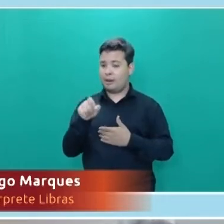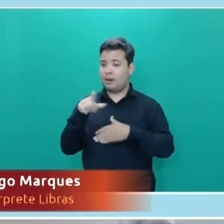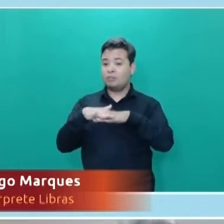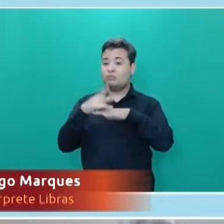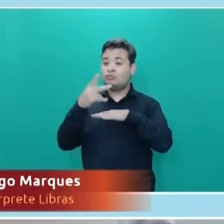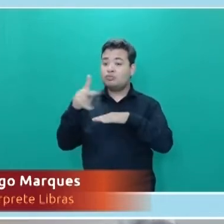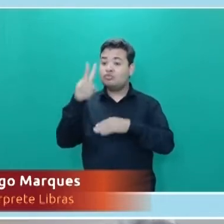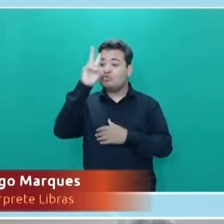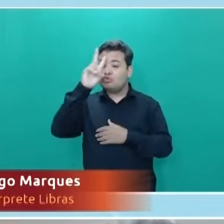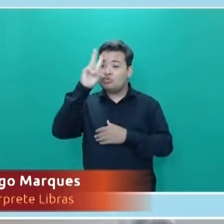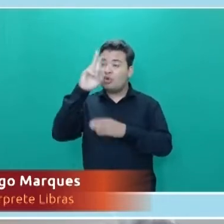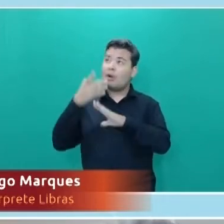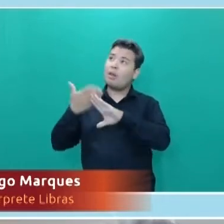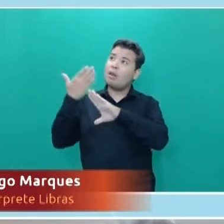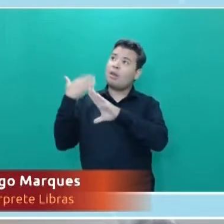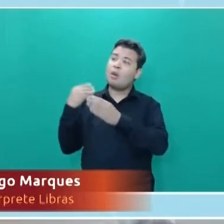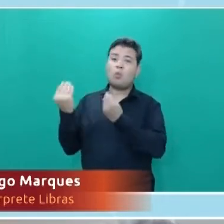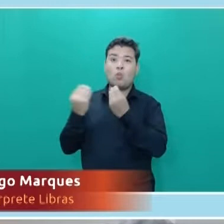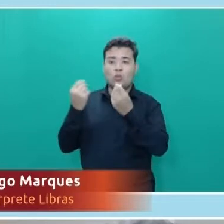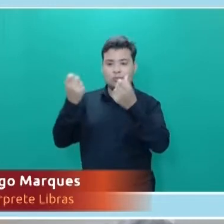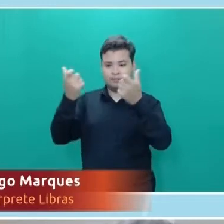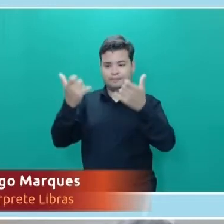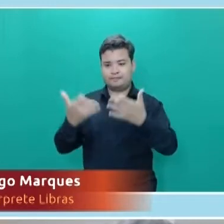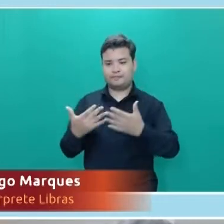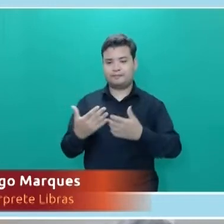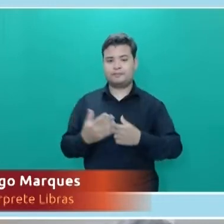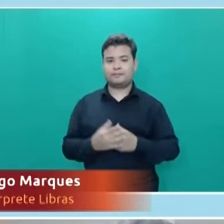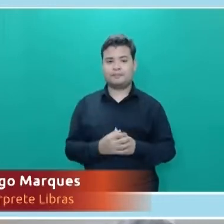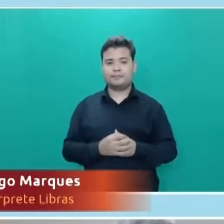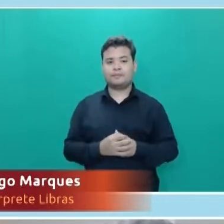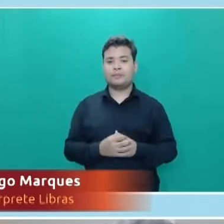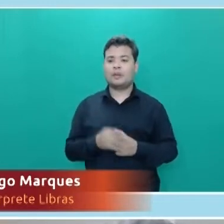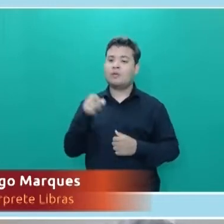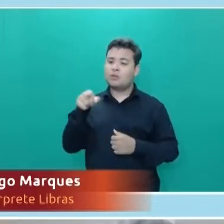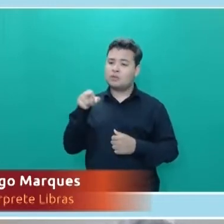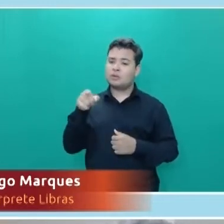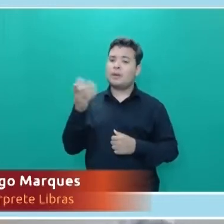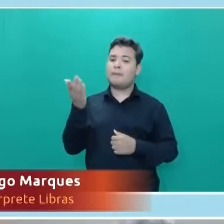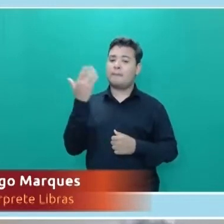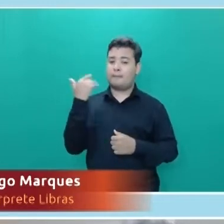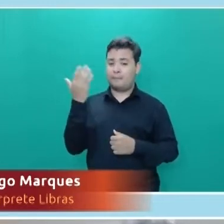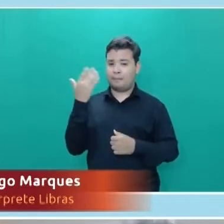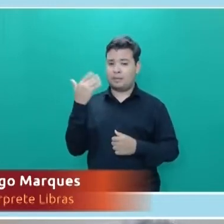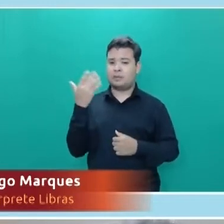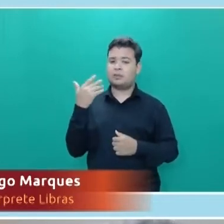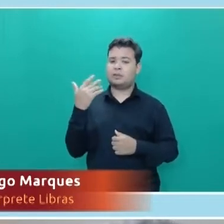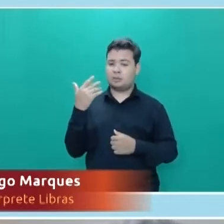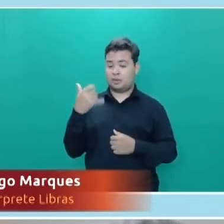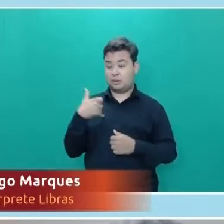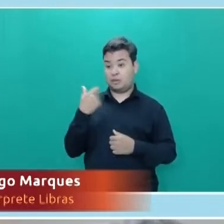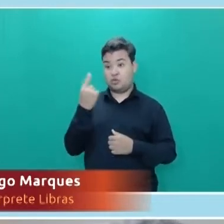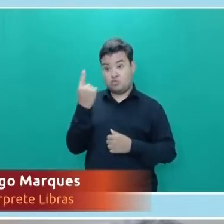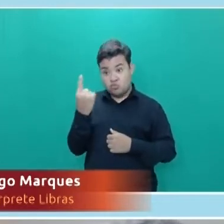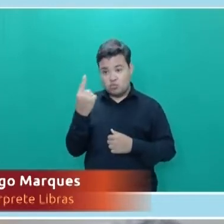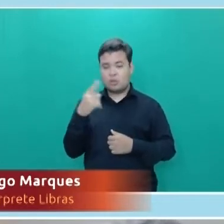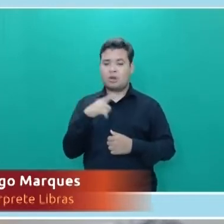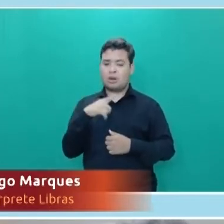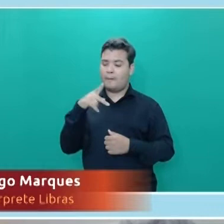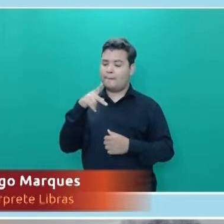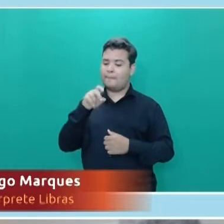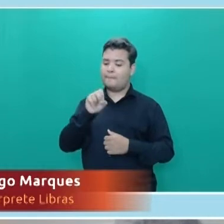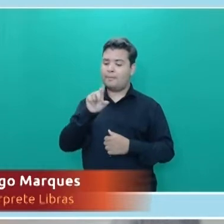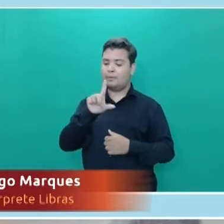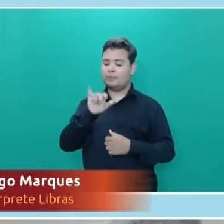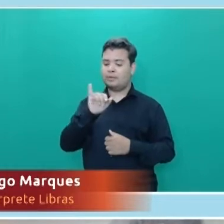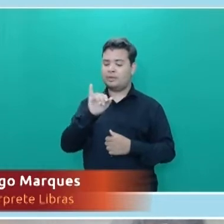Maria. Você foi diagnosticada com poliomielite há 1 ano de idade, né? Conta para a gente um pouco da